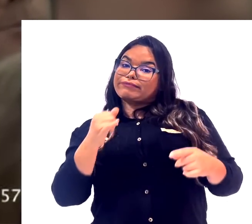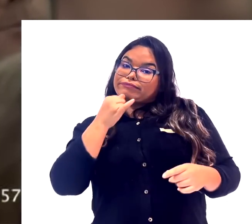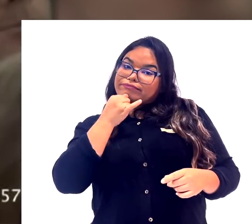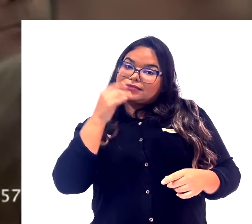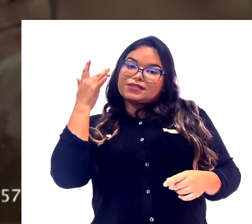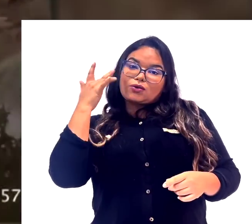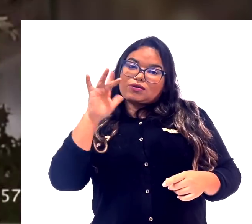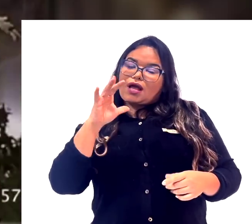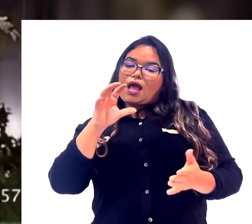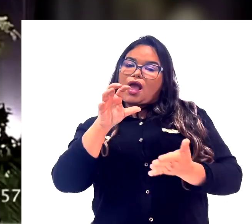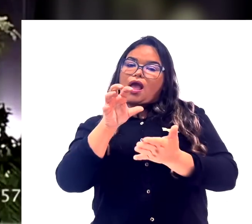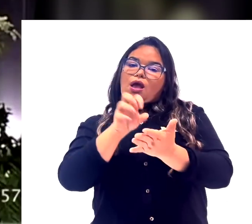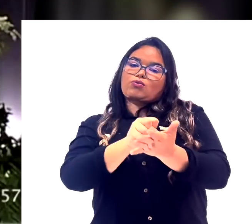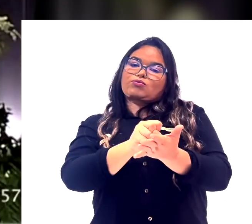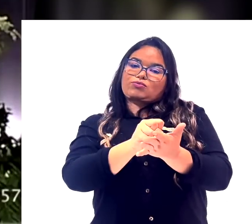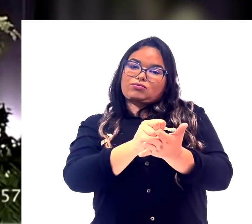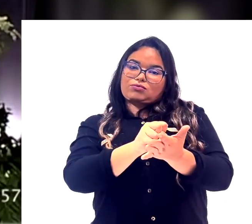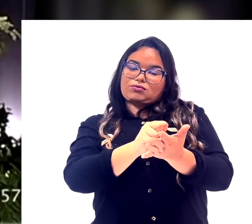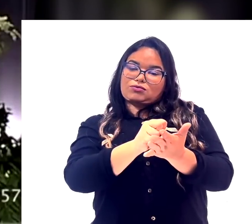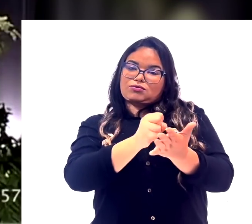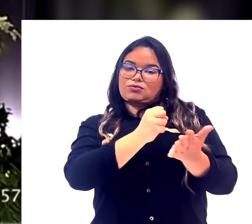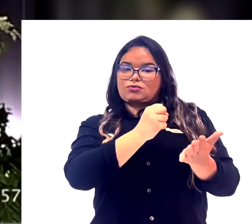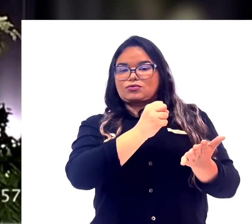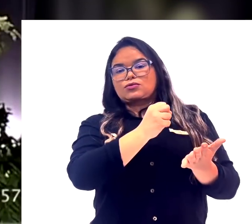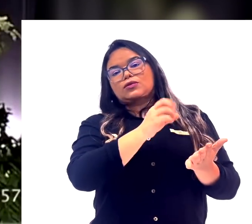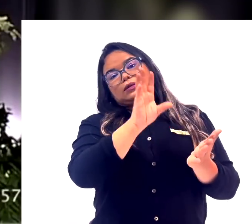históricos sobre as crenças dos érulos.